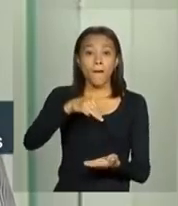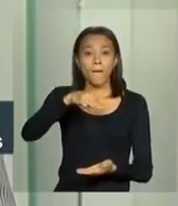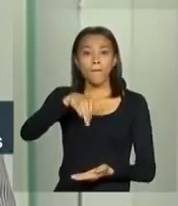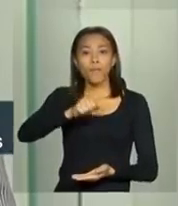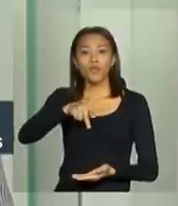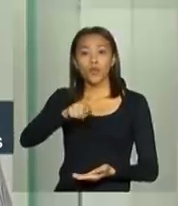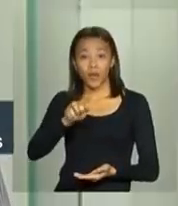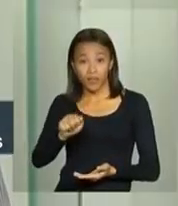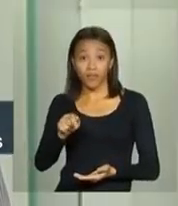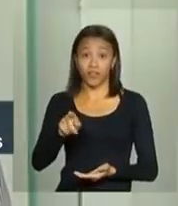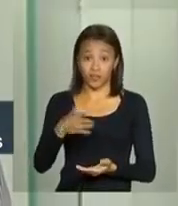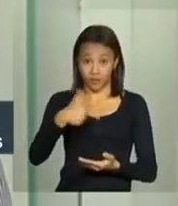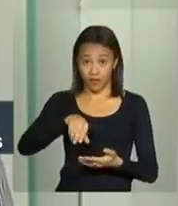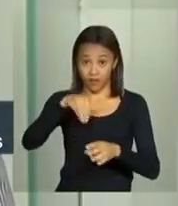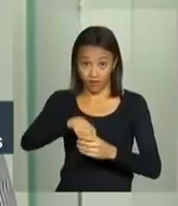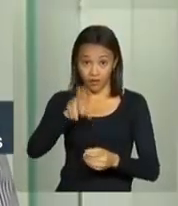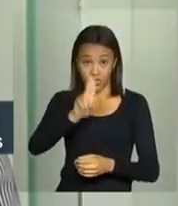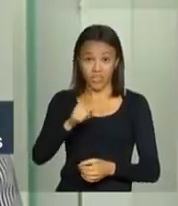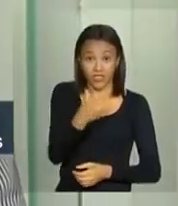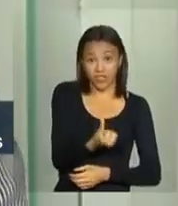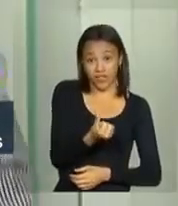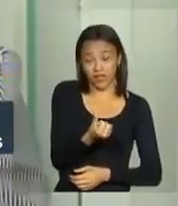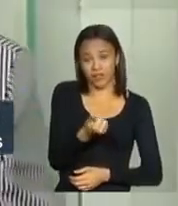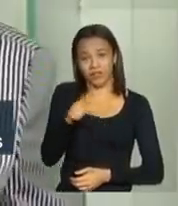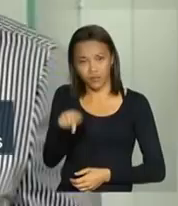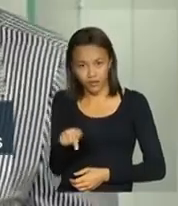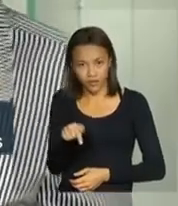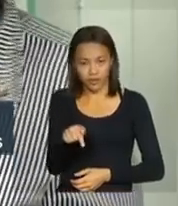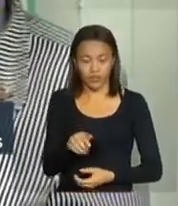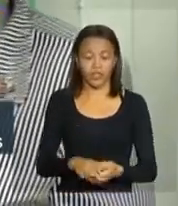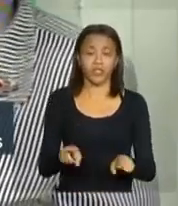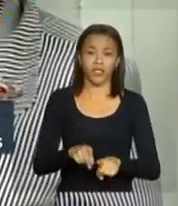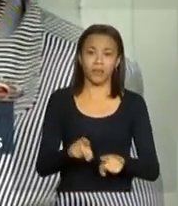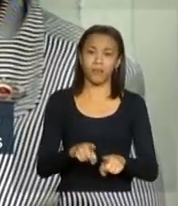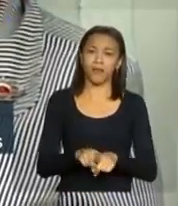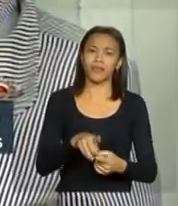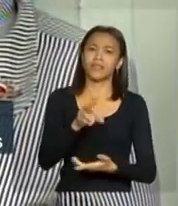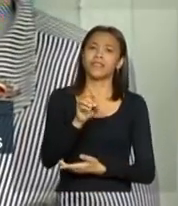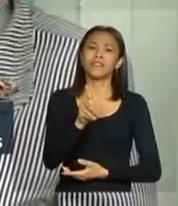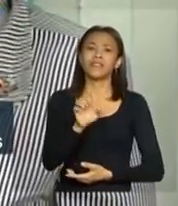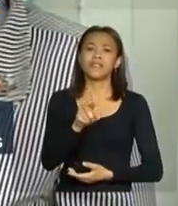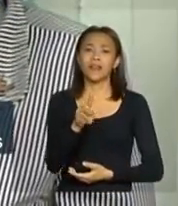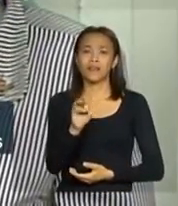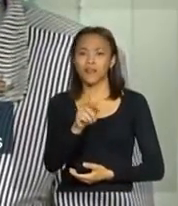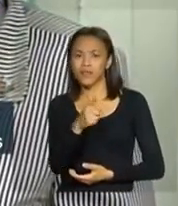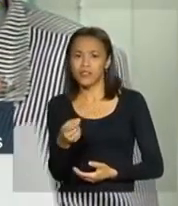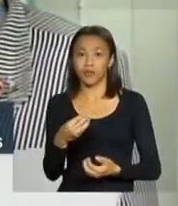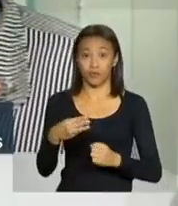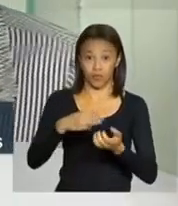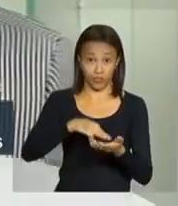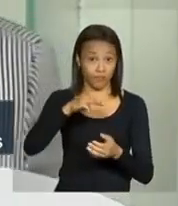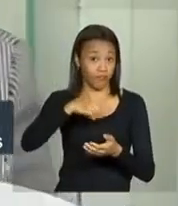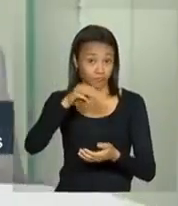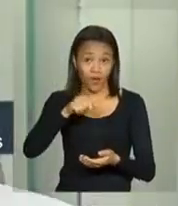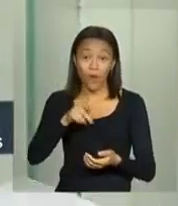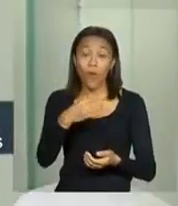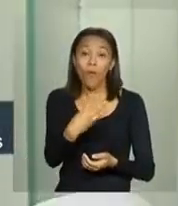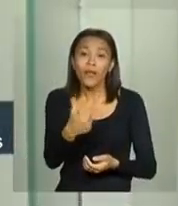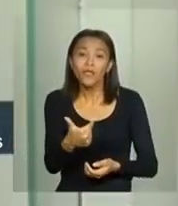graduação, 67. Dissertações de mestrado, 84. Doutorado, 41.